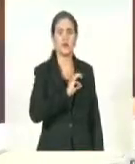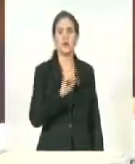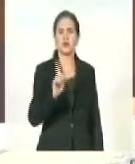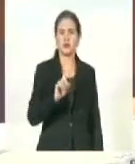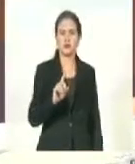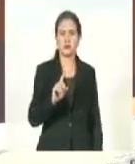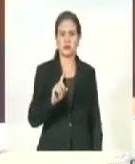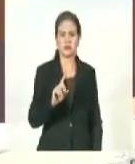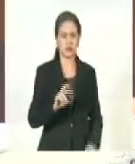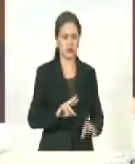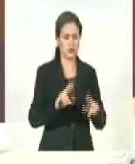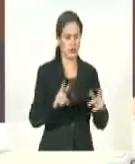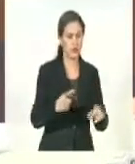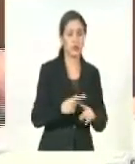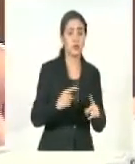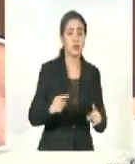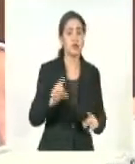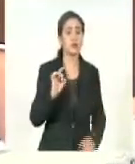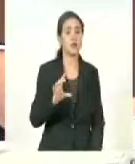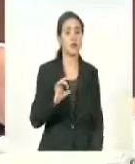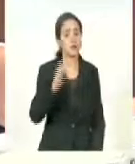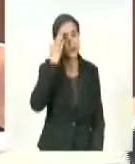Não foi de...